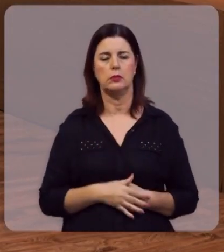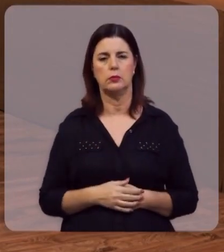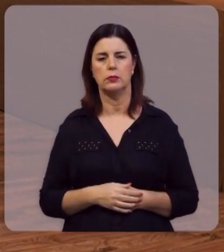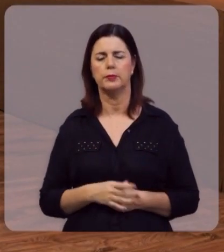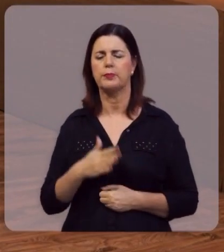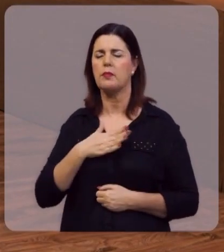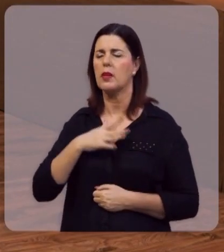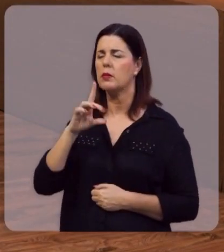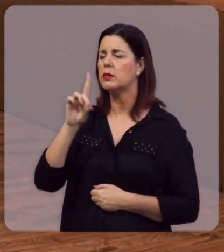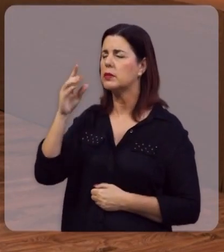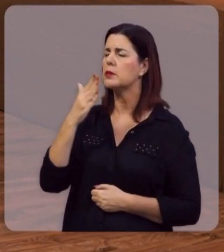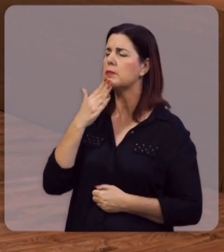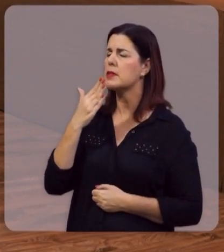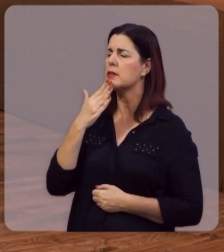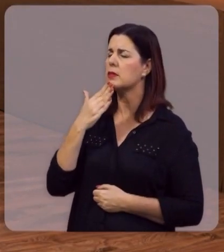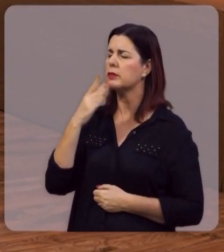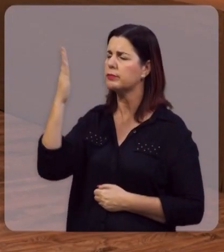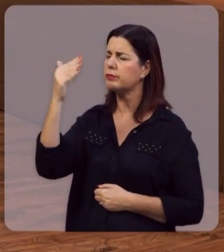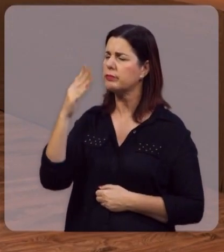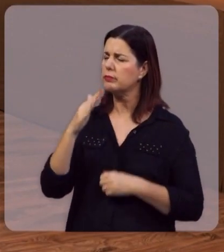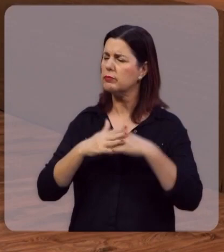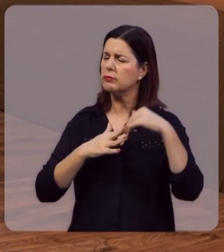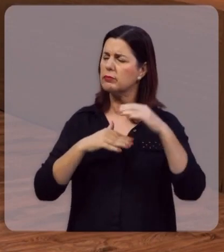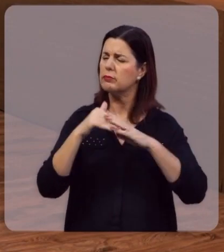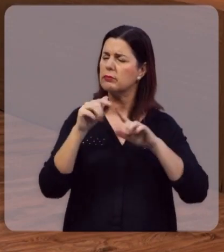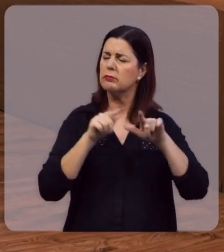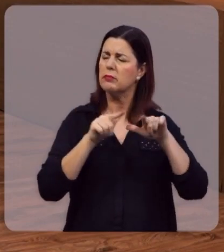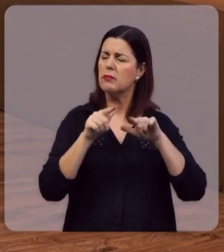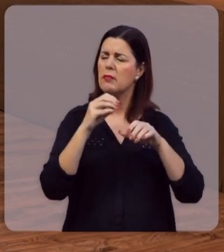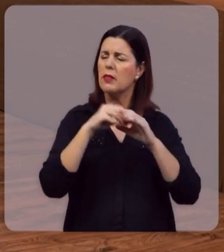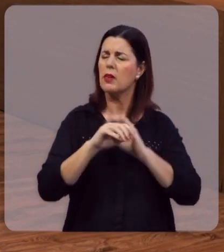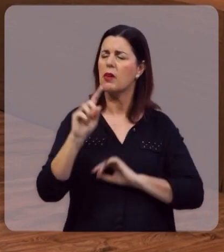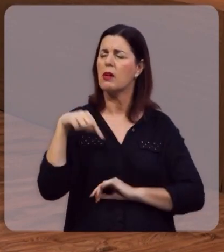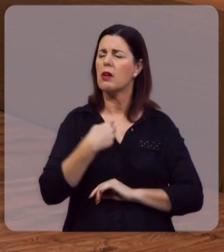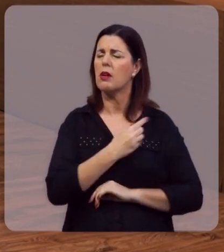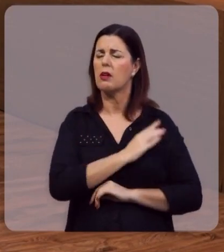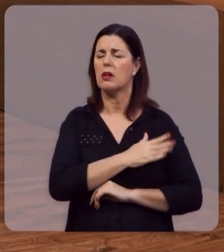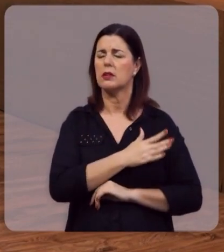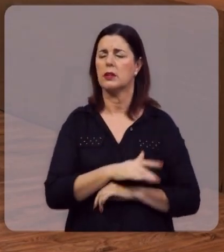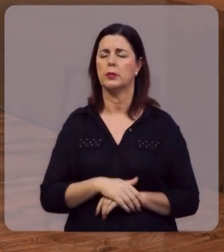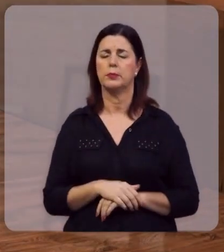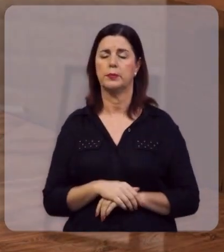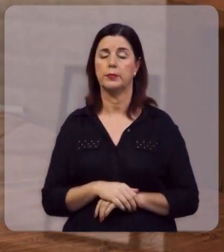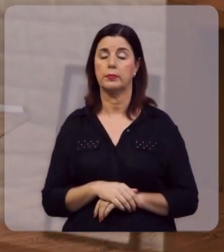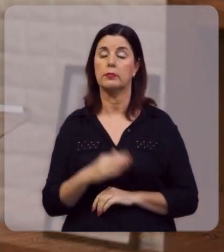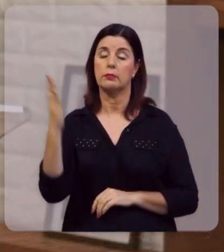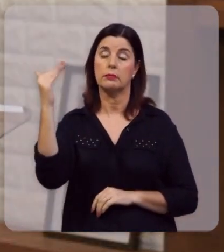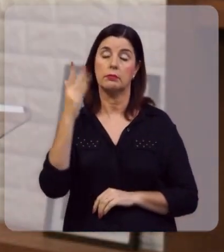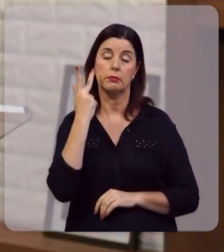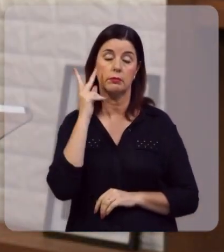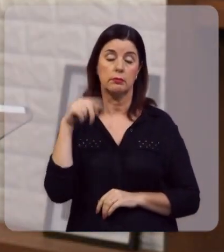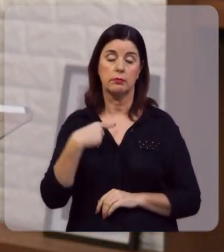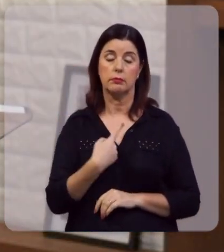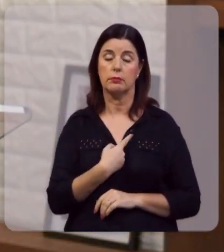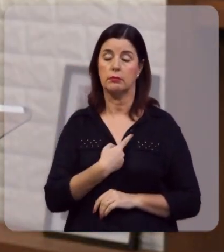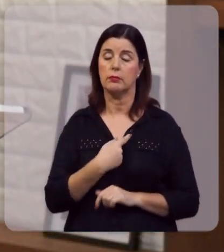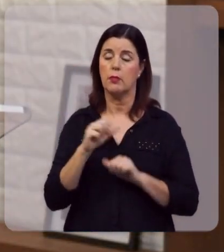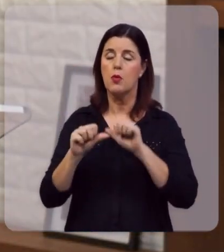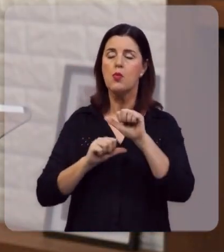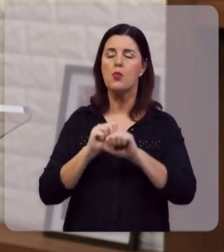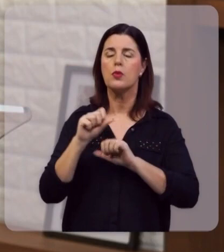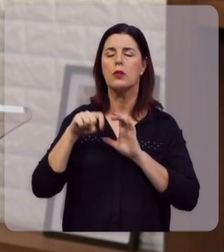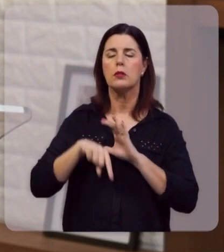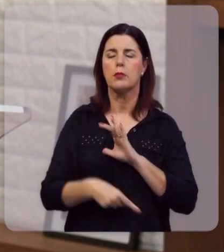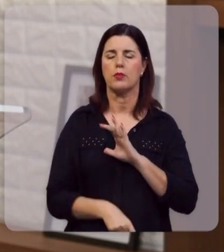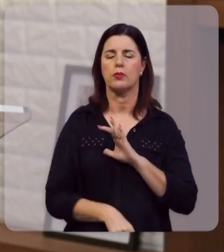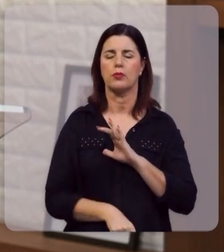Ó meu Deus, eu te peço que tu apliques esta palavra ao nosso coração. e traga para nós